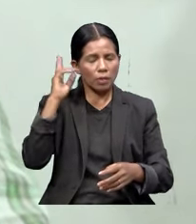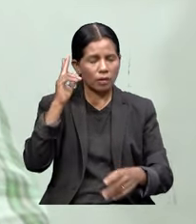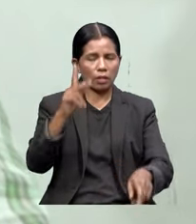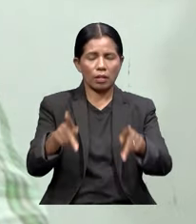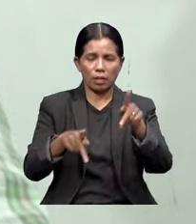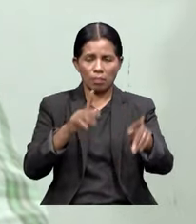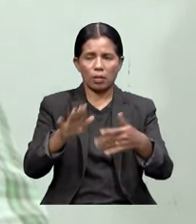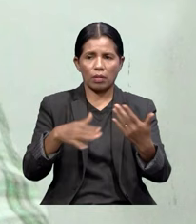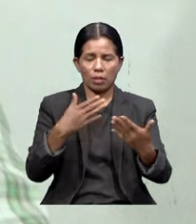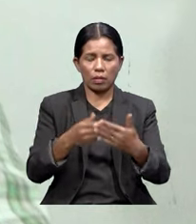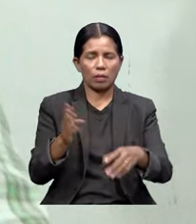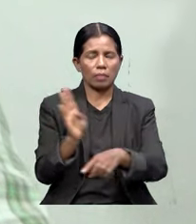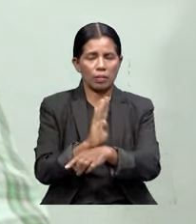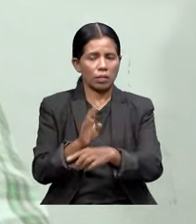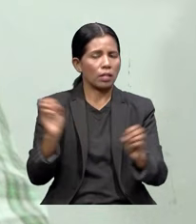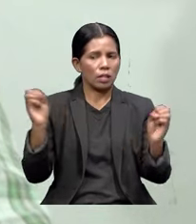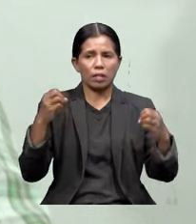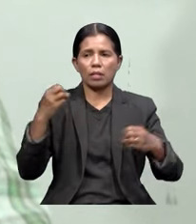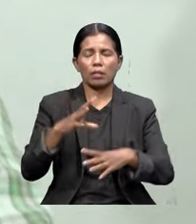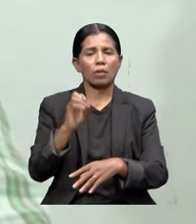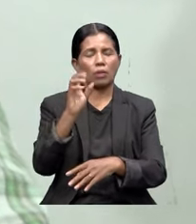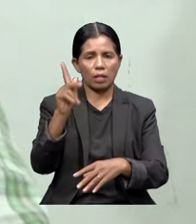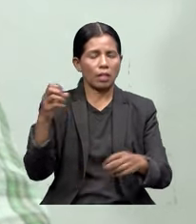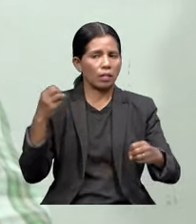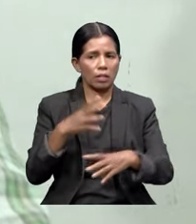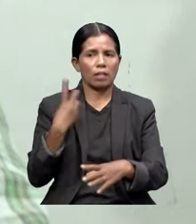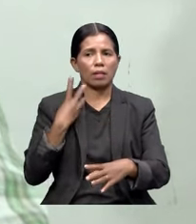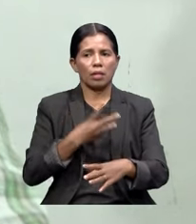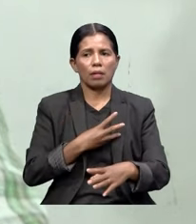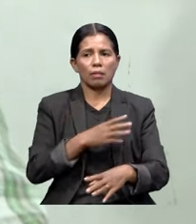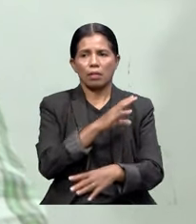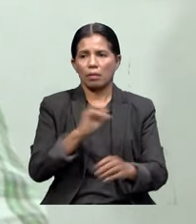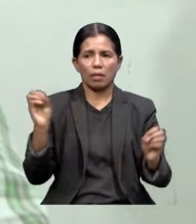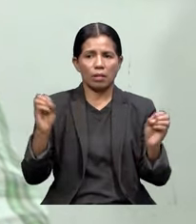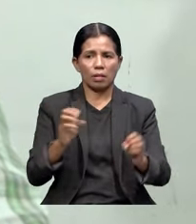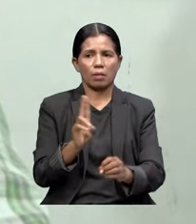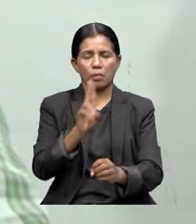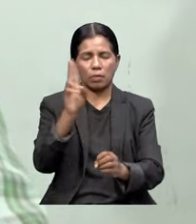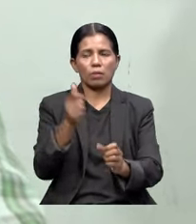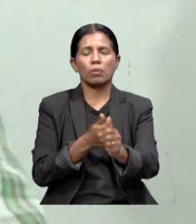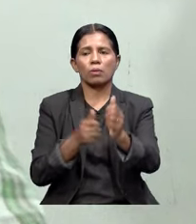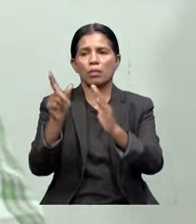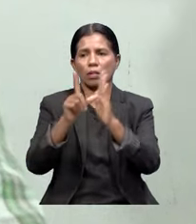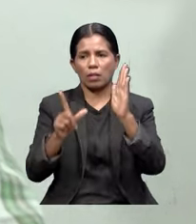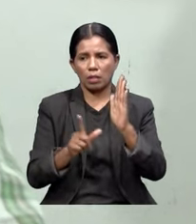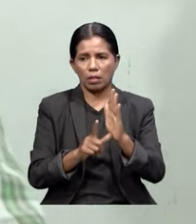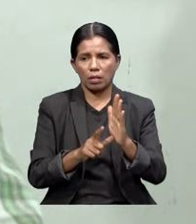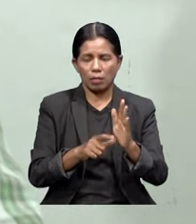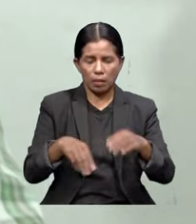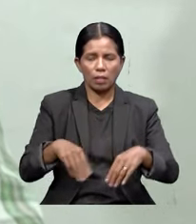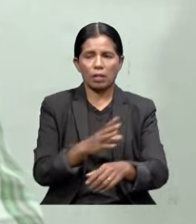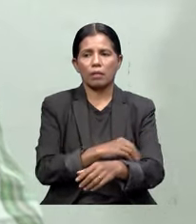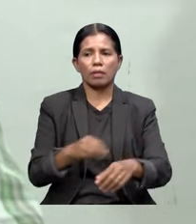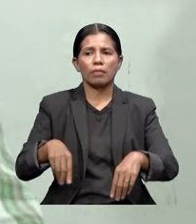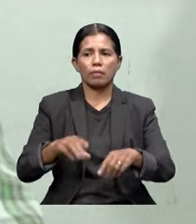ver lá tal, a tira lá tal, e a minha irmã escuta a minha tal, também me escuta a turnê, vendedor fan turle de